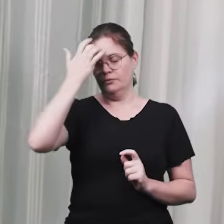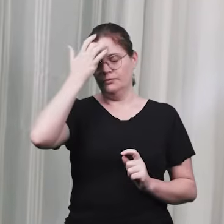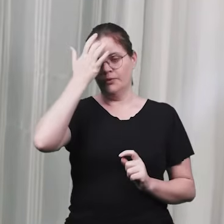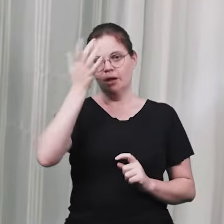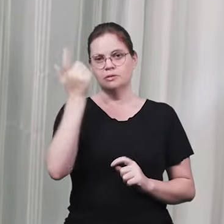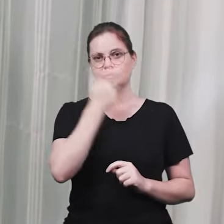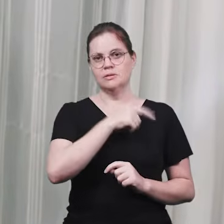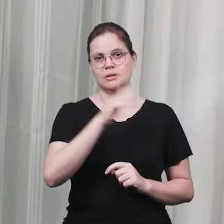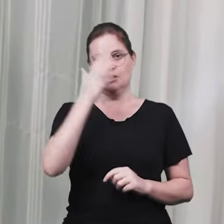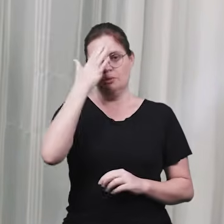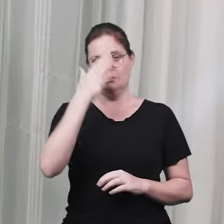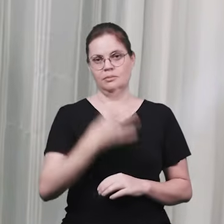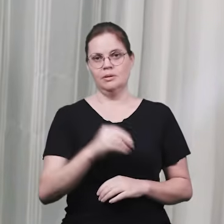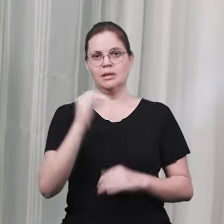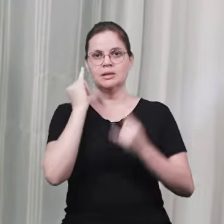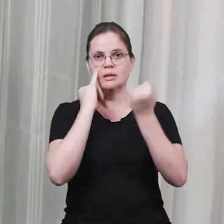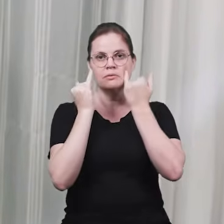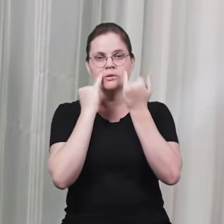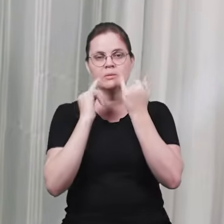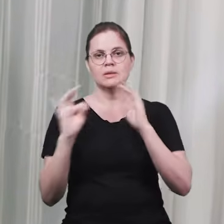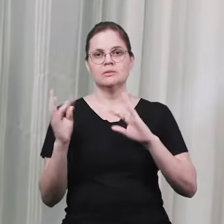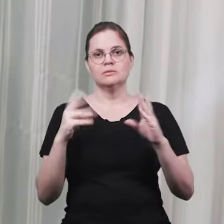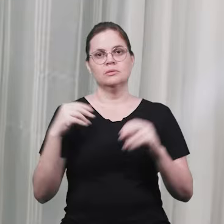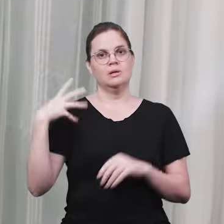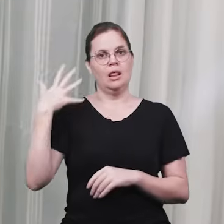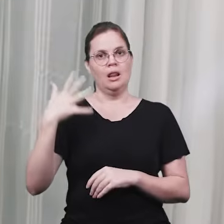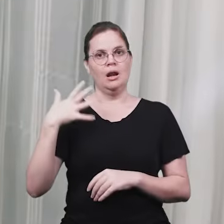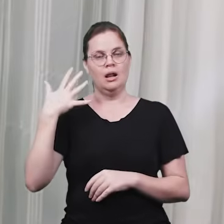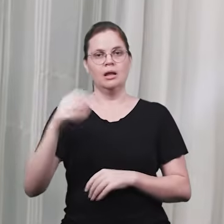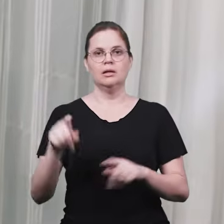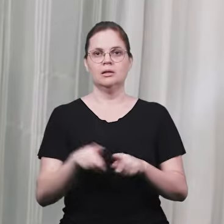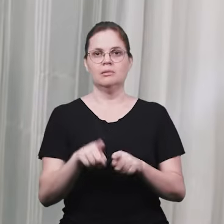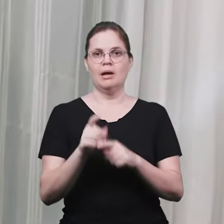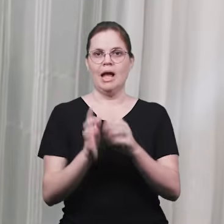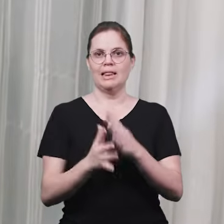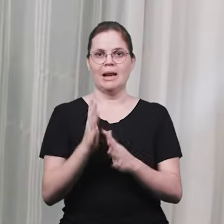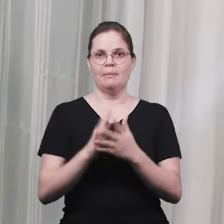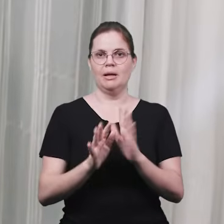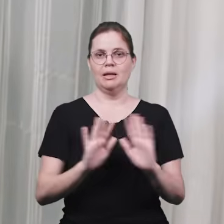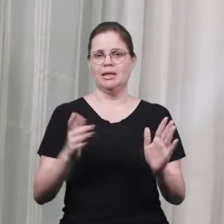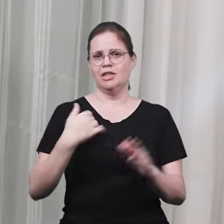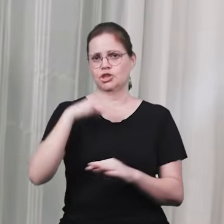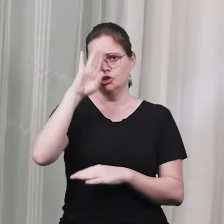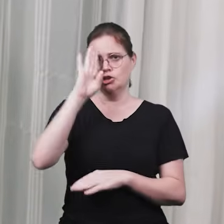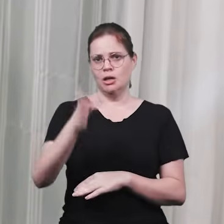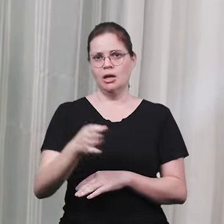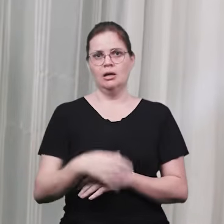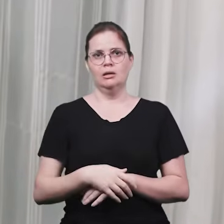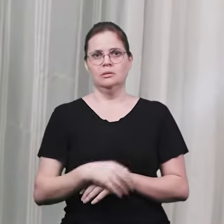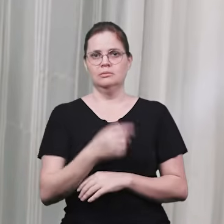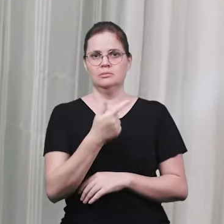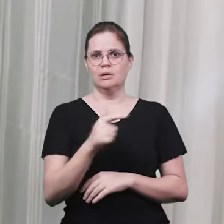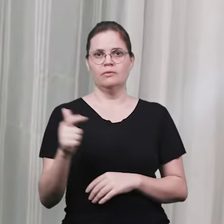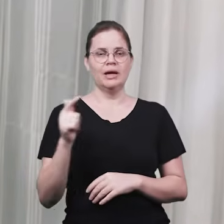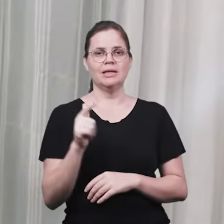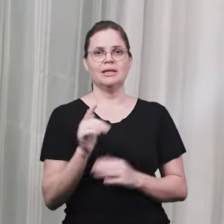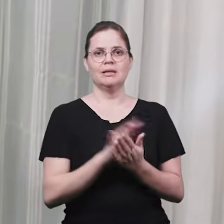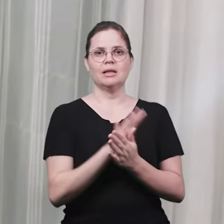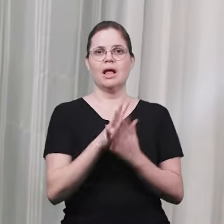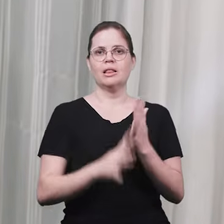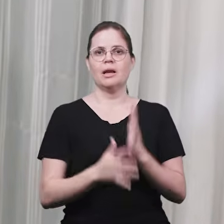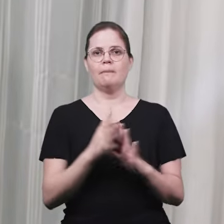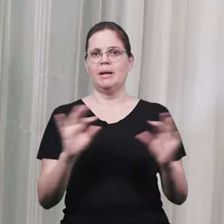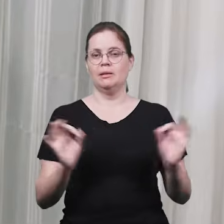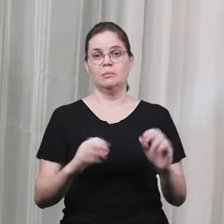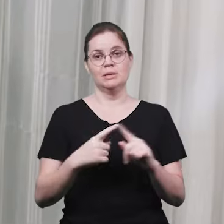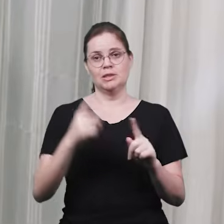compreender a mensagem, a informação, até mesmo sem ruídos. Essa mensagem é direta, eu não vou ter ali bloqueios ou ruídos para que ela